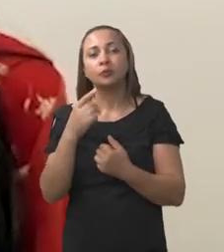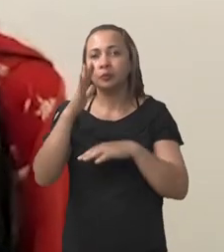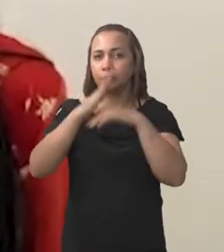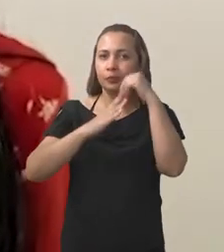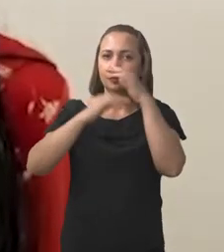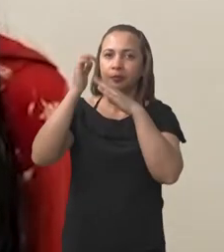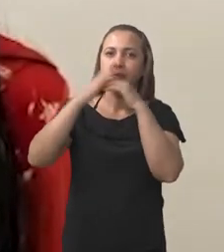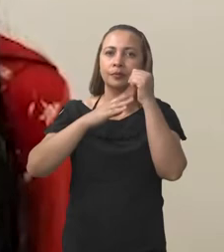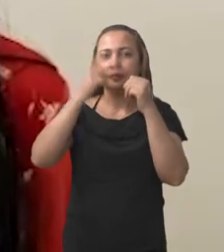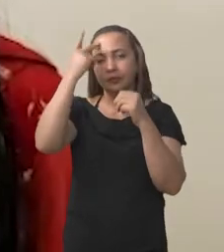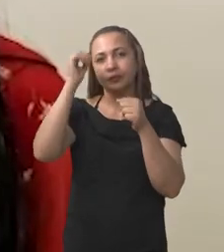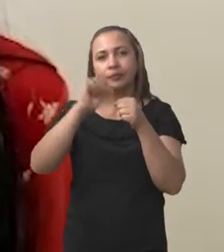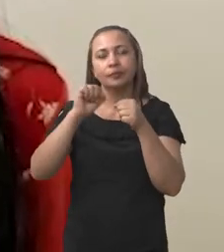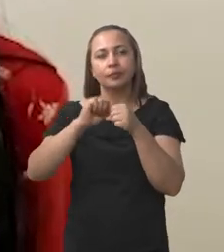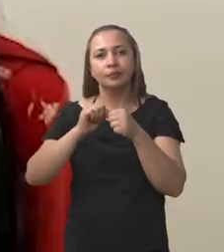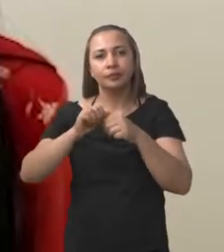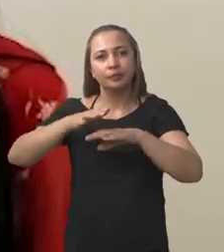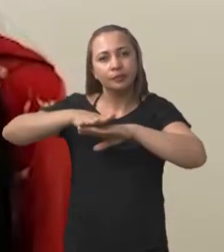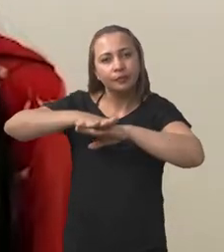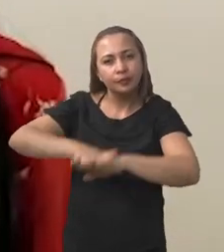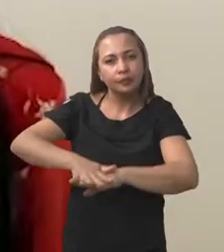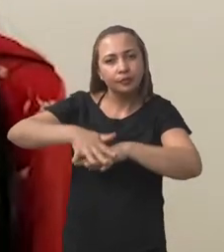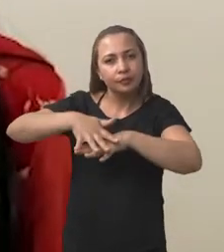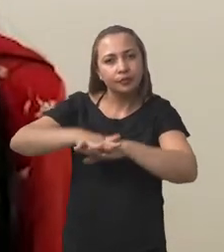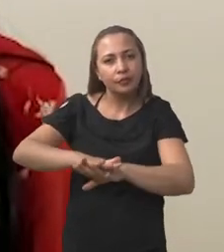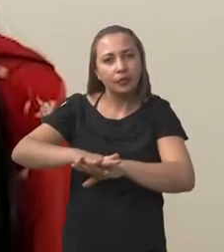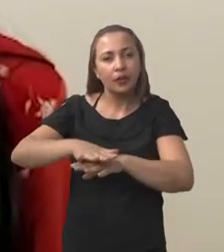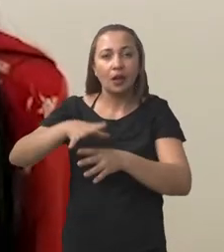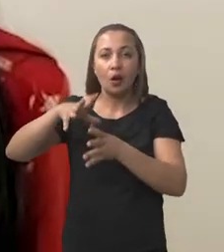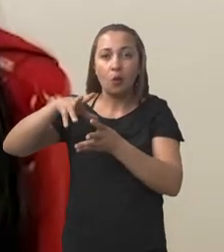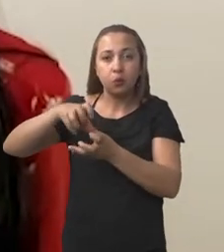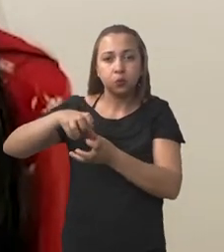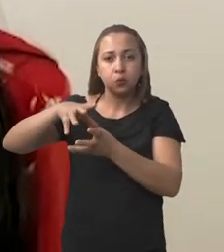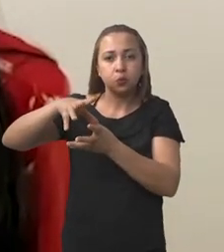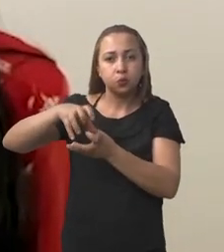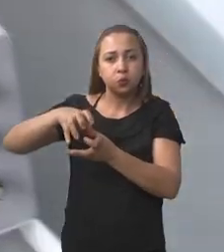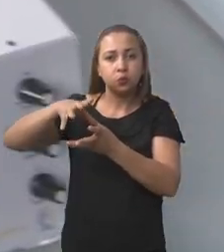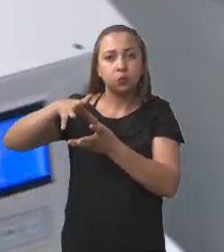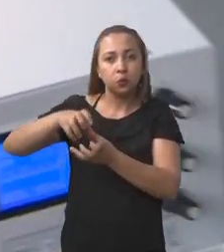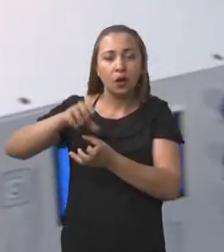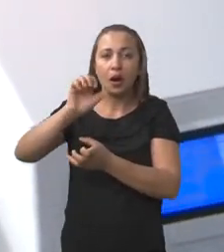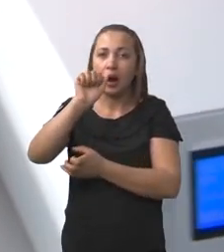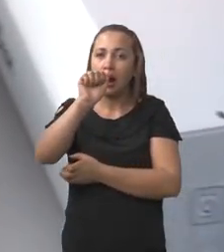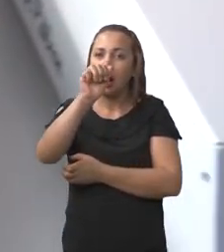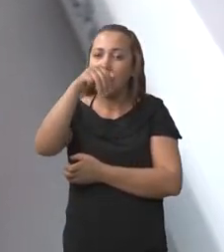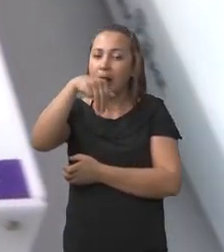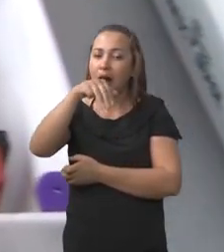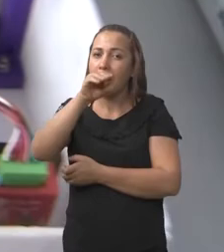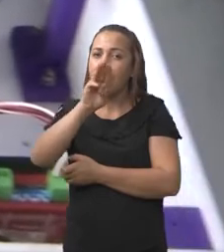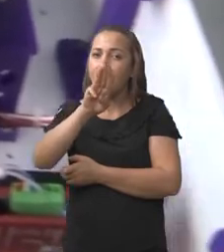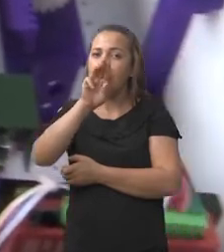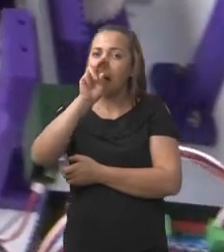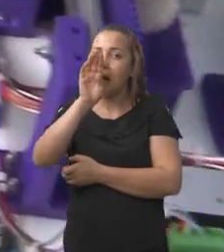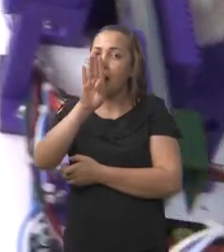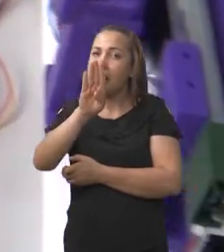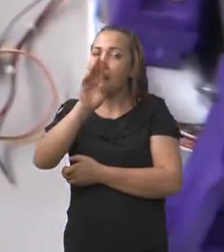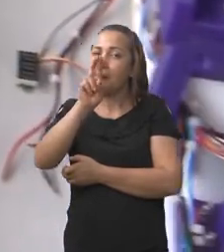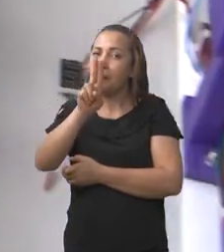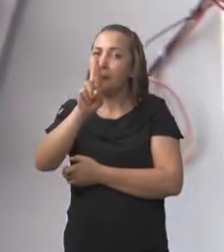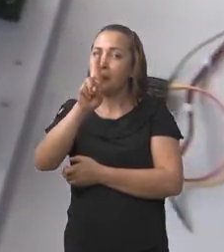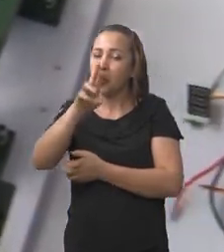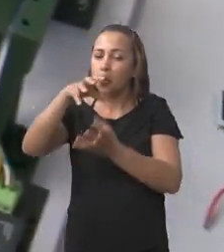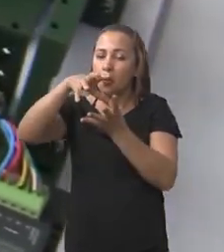de um profissional para realizar a insuflação do AMBU quando o paciente precisa ser entubado